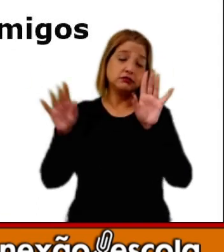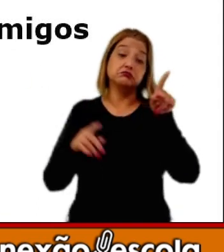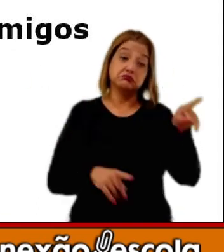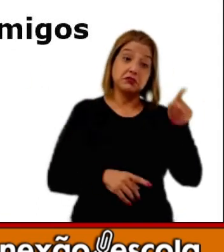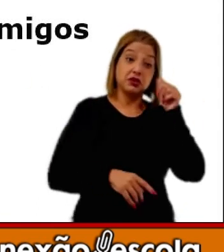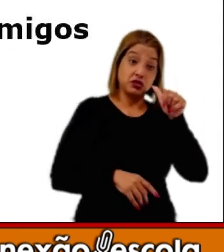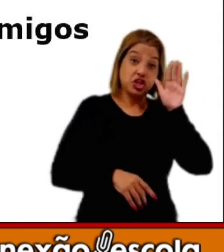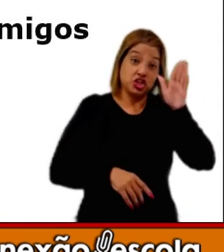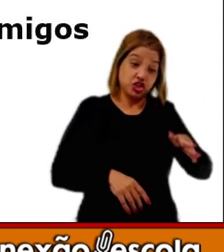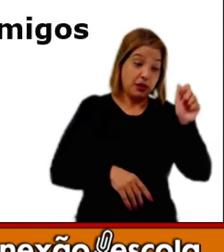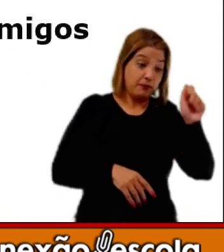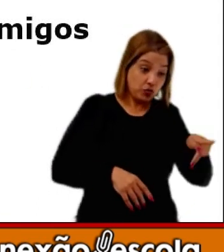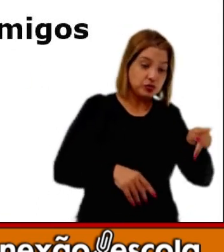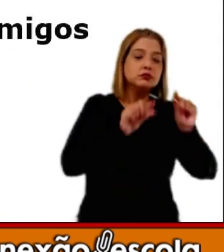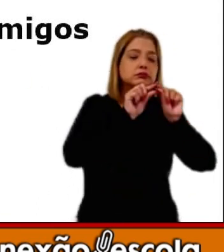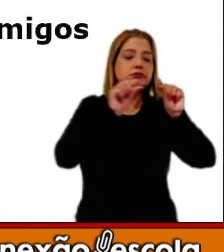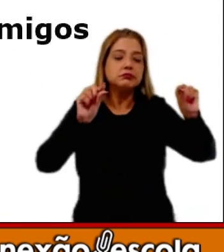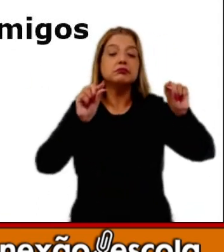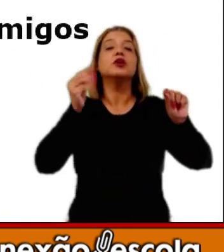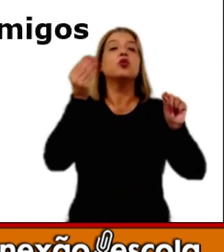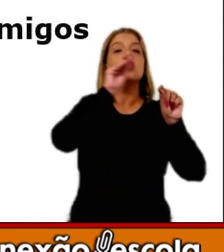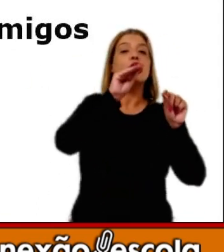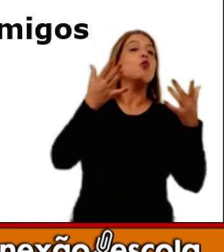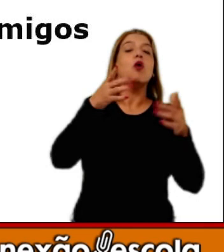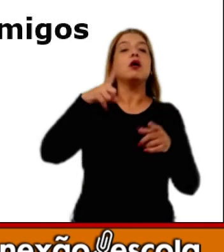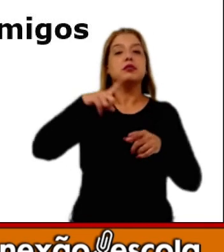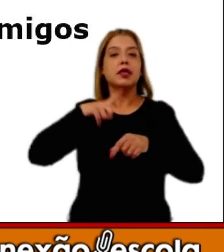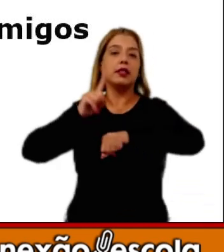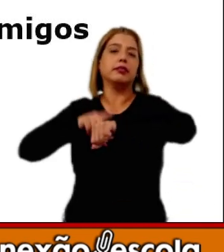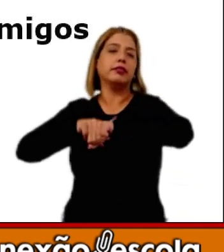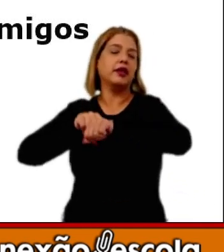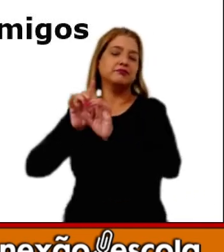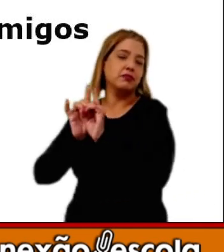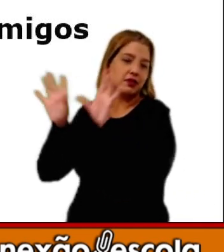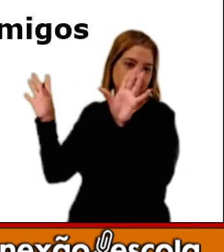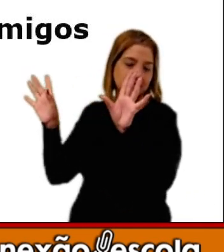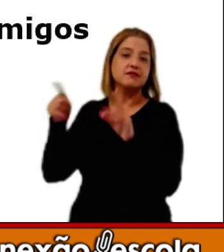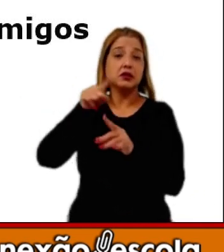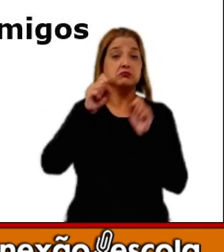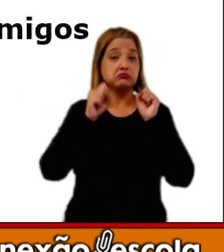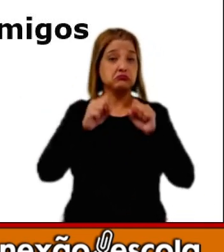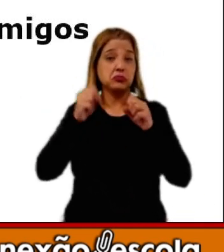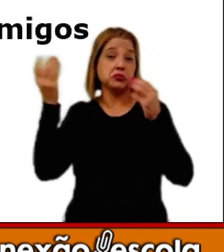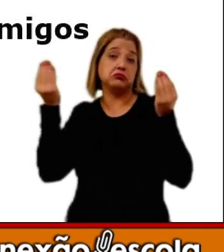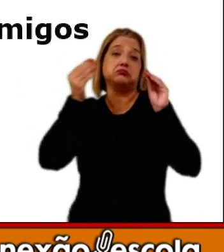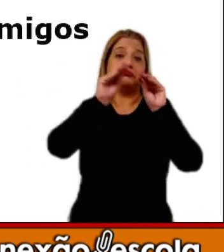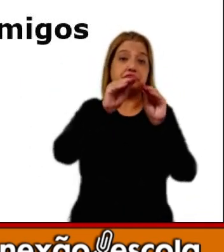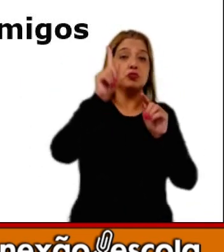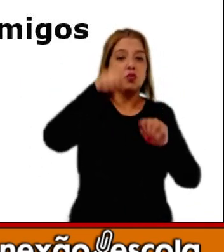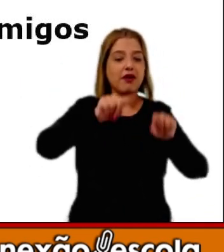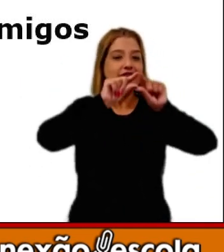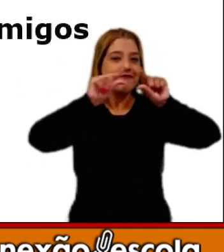aposentada espaço ela tem muito tempo livre a gente pode colocar um conectivo aí para fazer essa frase